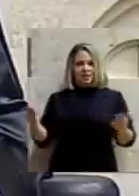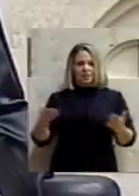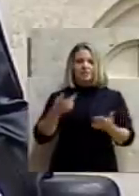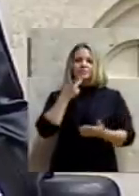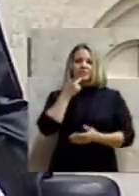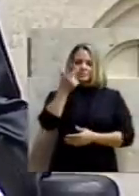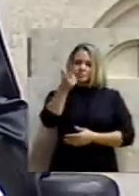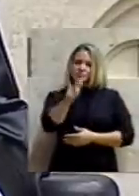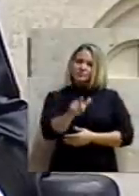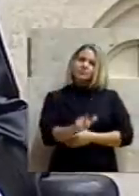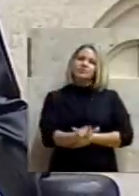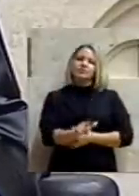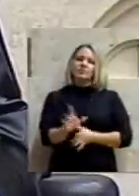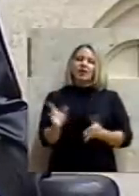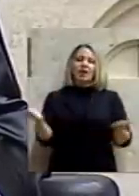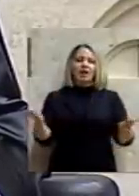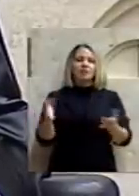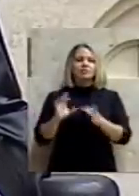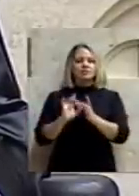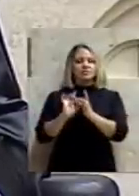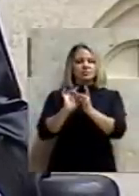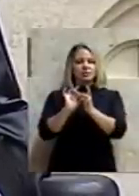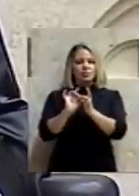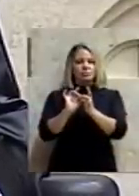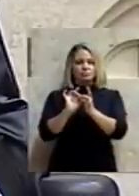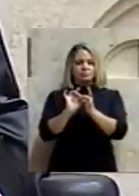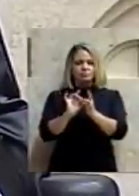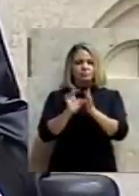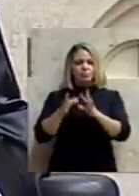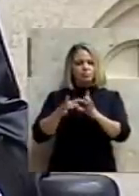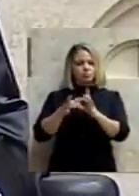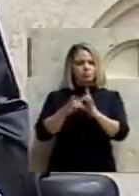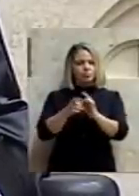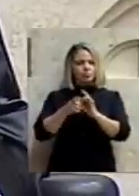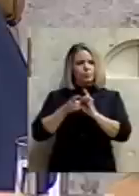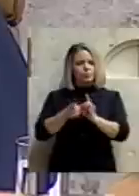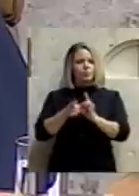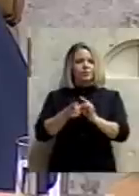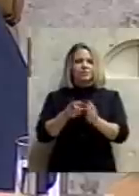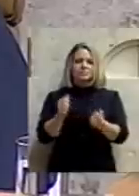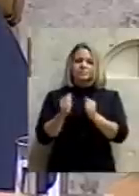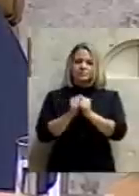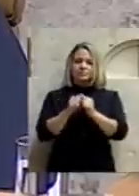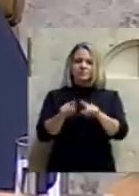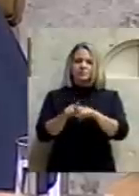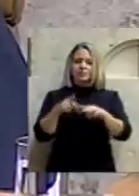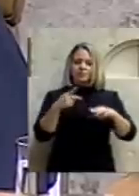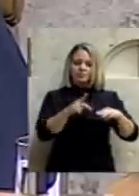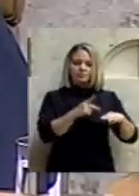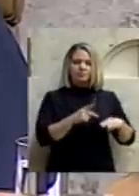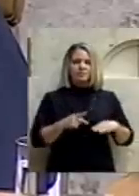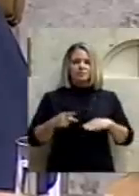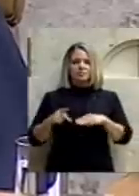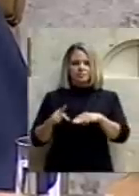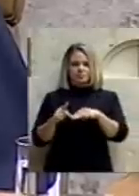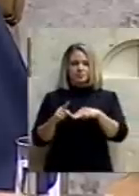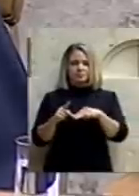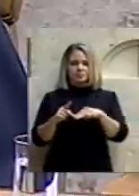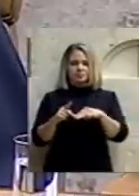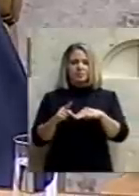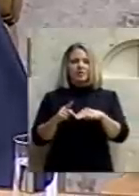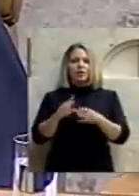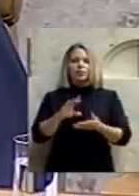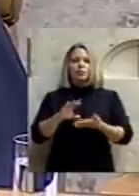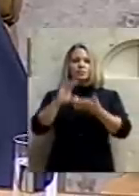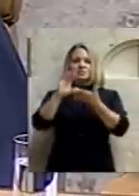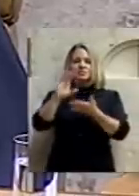repetir, é de união e coesão, presidente Joaquim Barbosa. Ministério Público e magistratura, Conselho